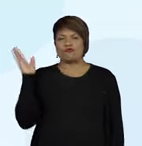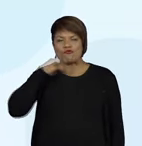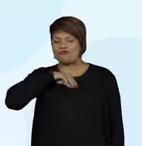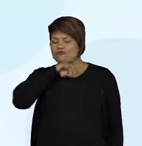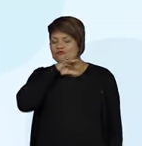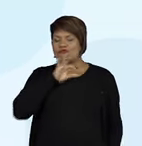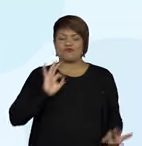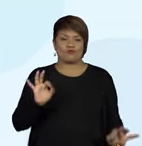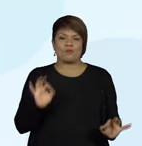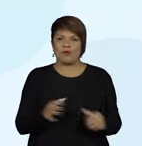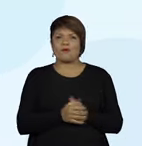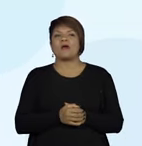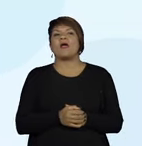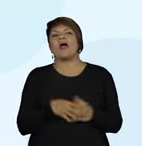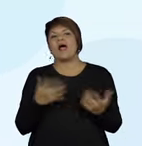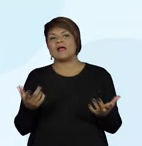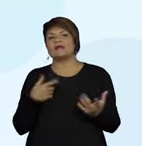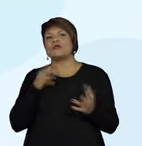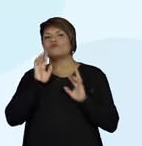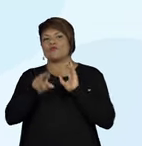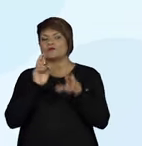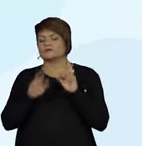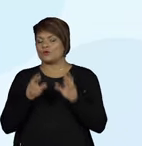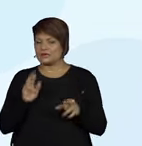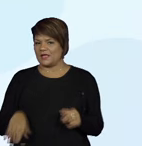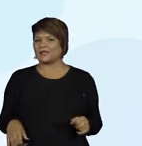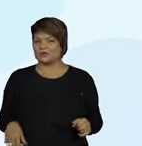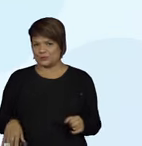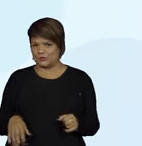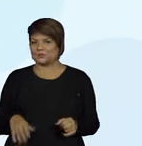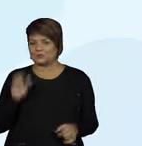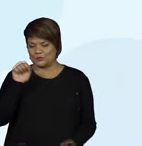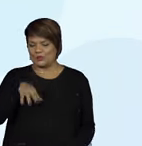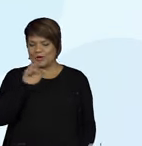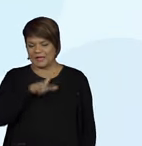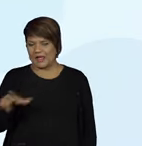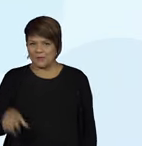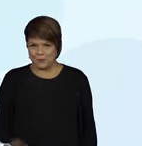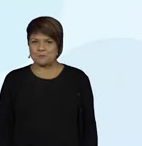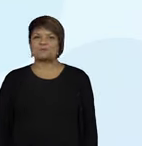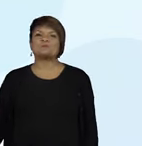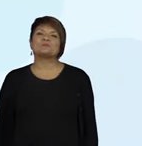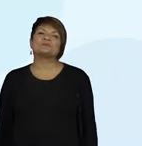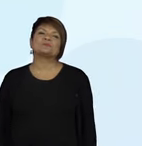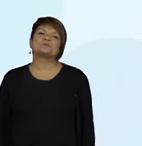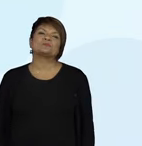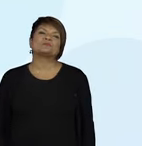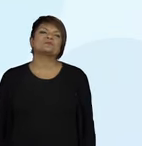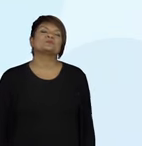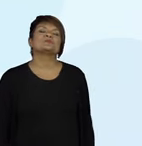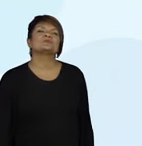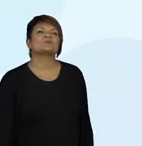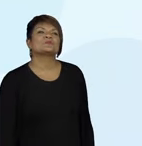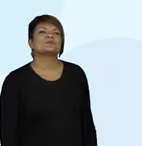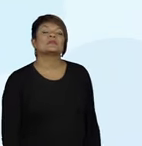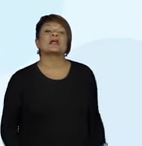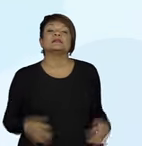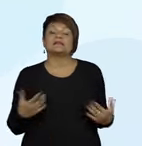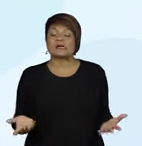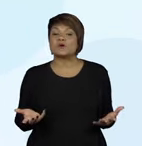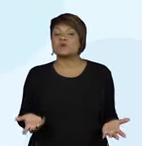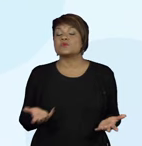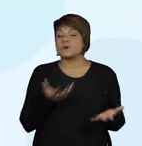perguntas cabeludas. Muito bem. Olha só. Então, eles gravam os programas